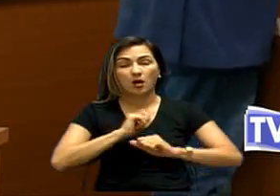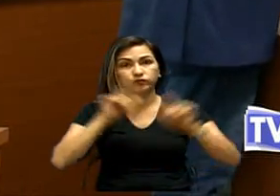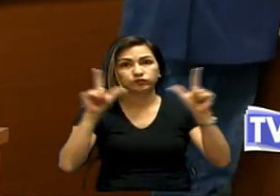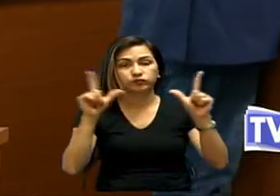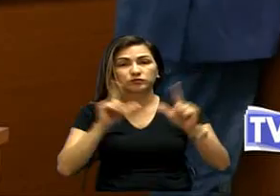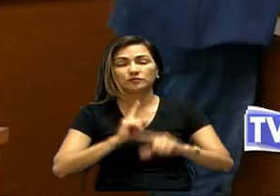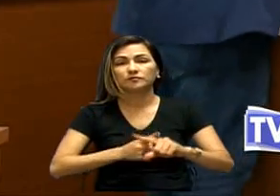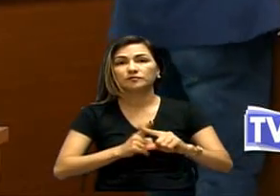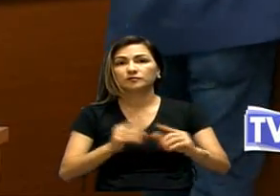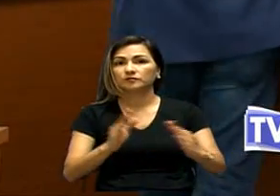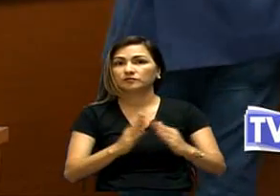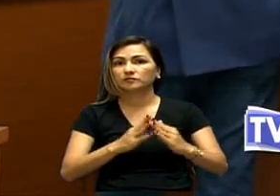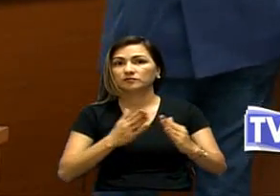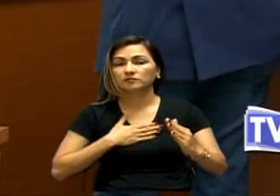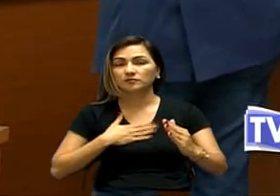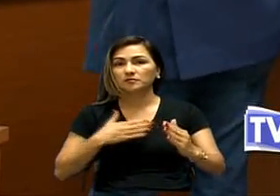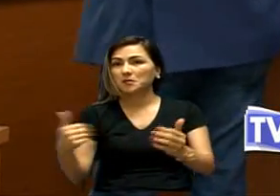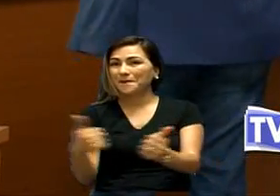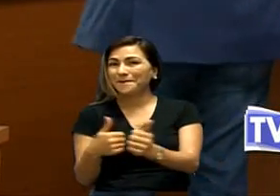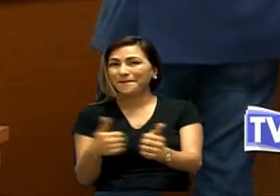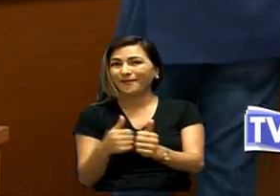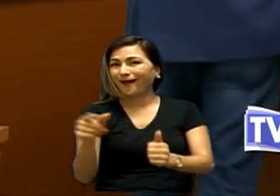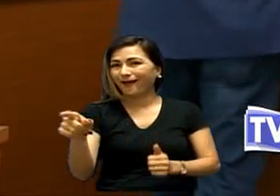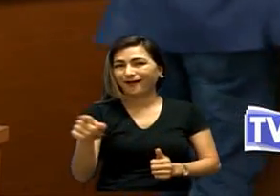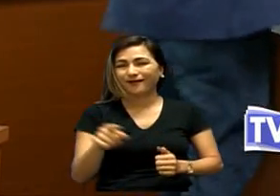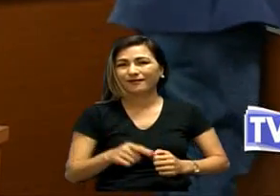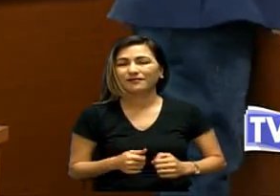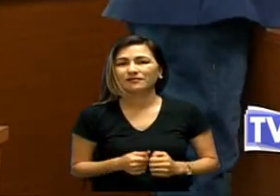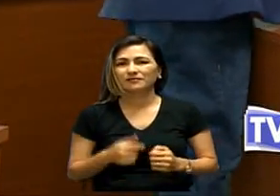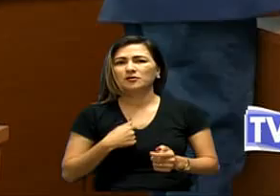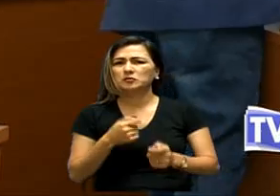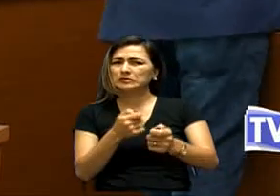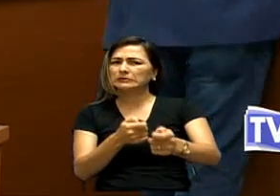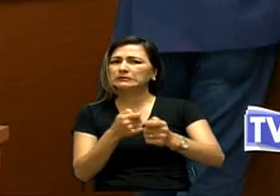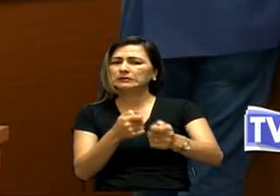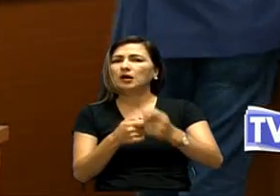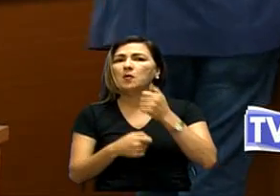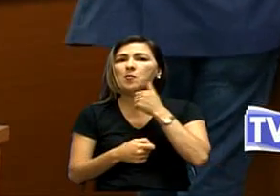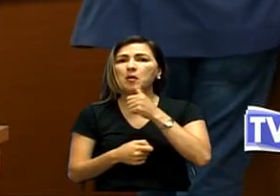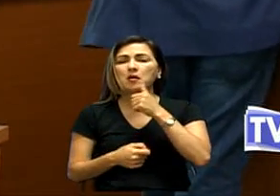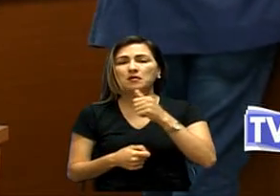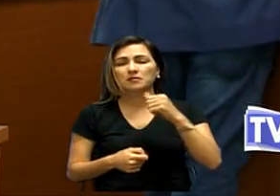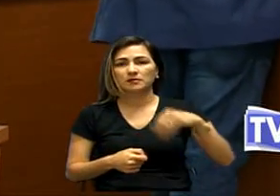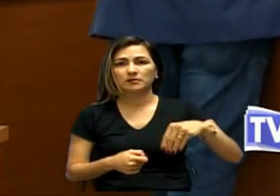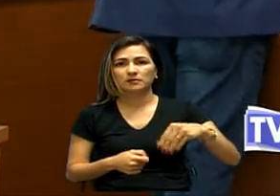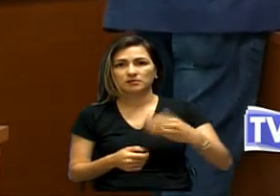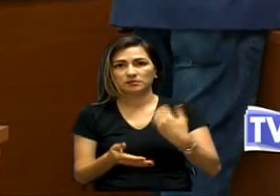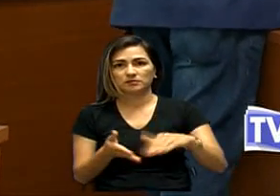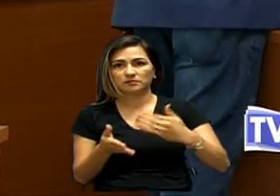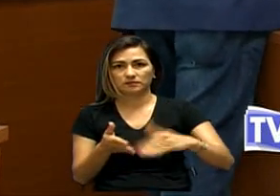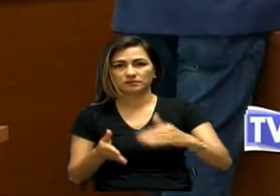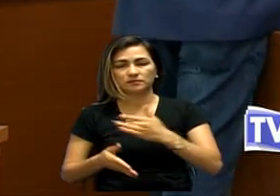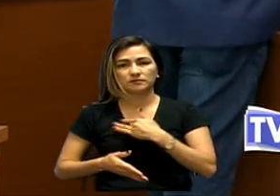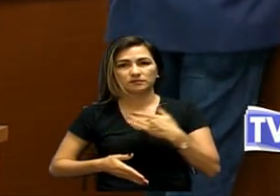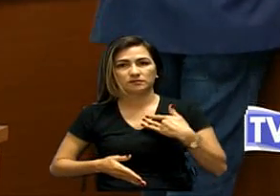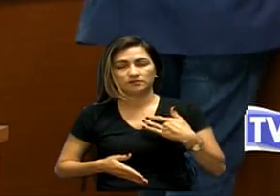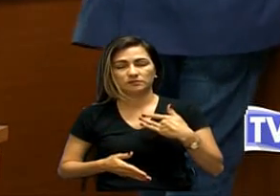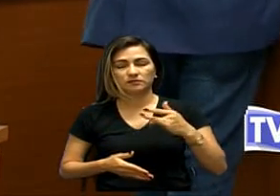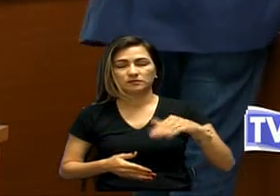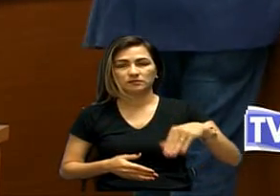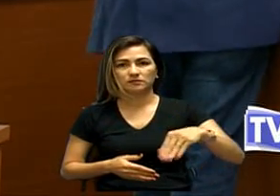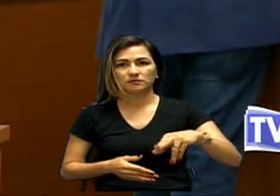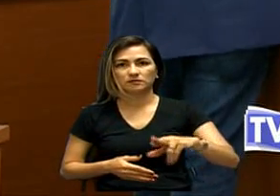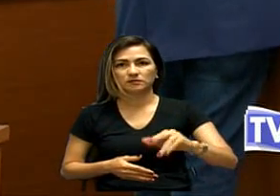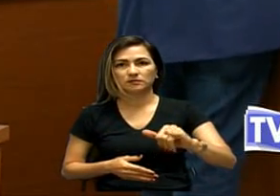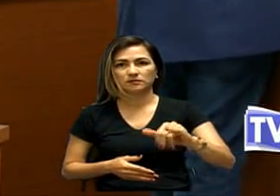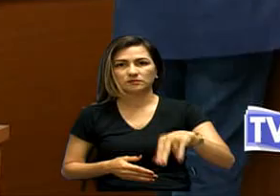Leste, nós estamos em cima da secretária doutora Marina. Inclusive, eu quero hoje conversar com... o